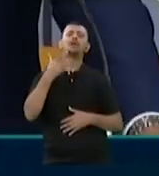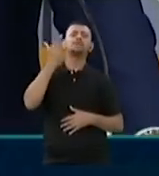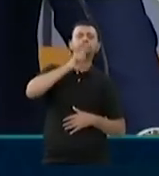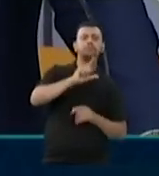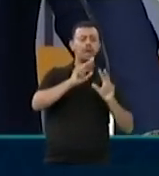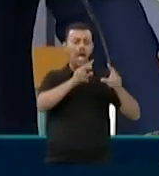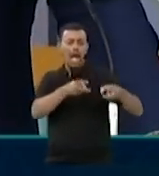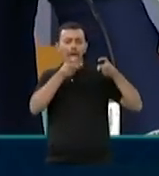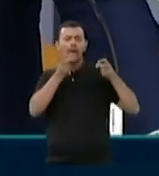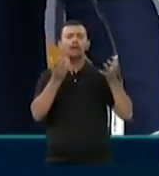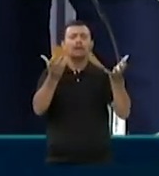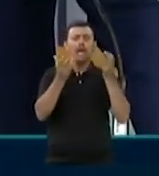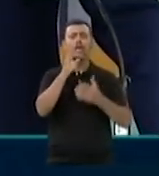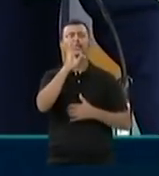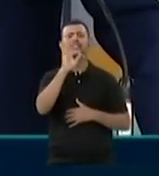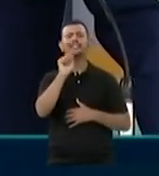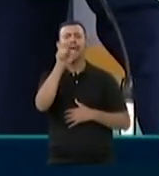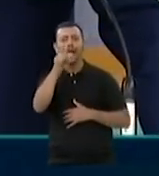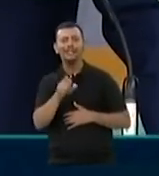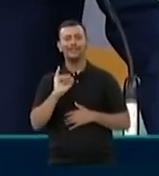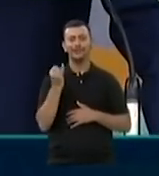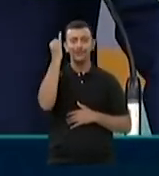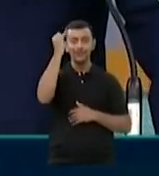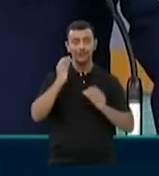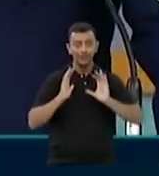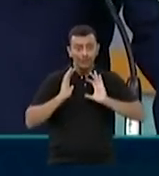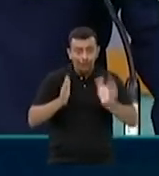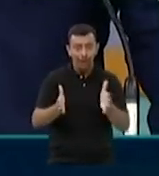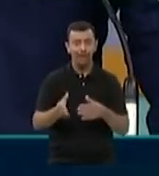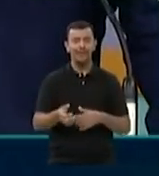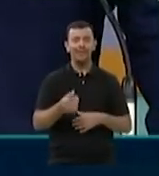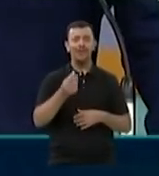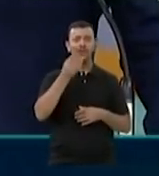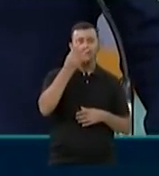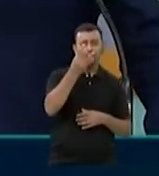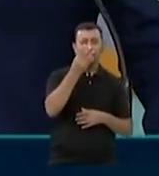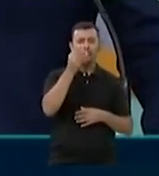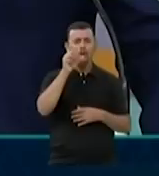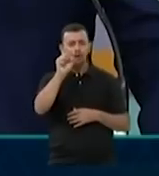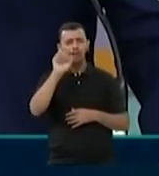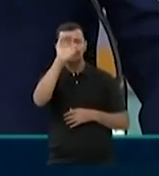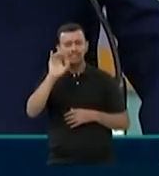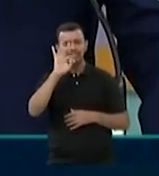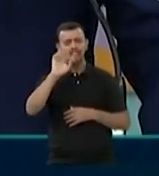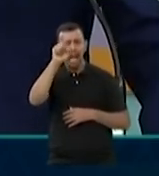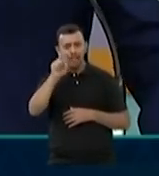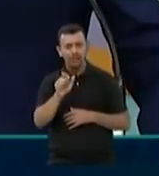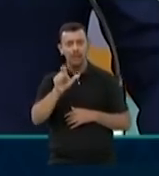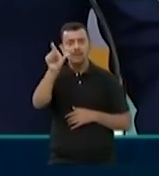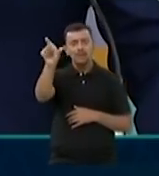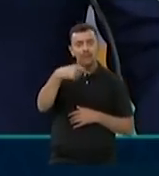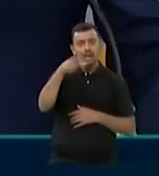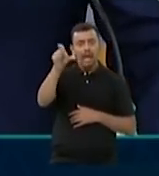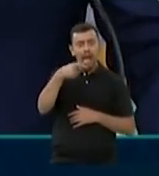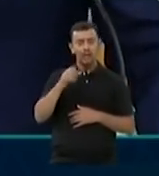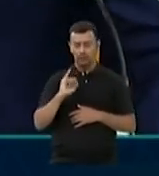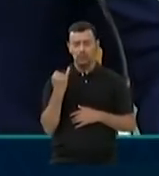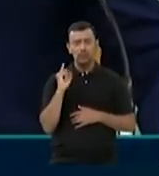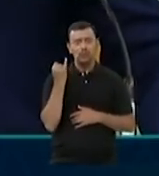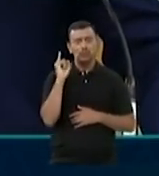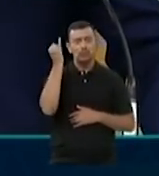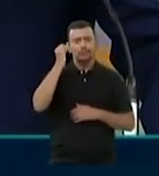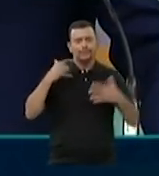2016 chegamos a 542 por cento na taxa do cartão de crédito taxa de juros do cartão de crédito